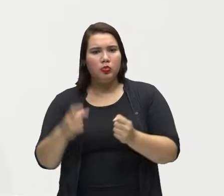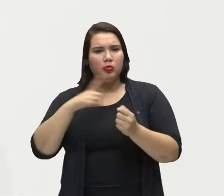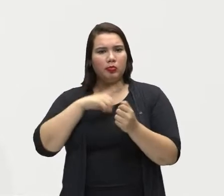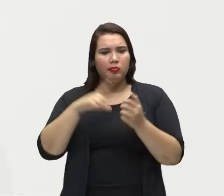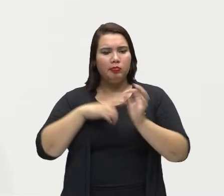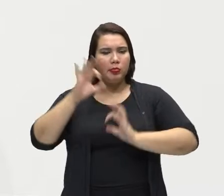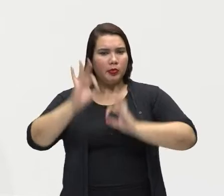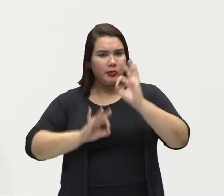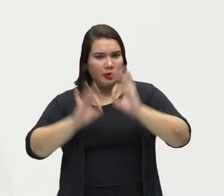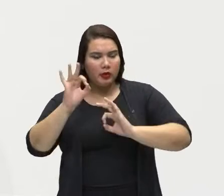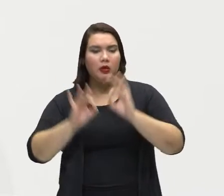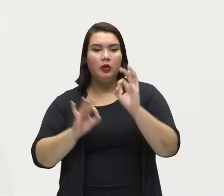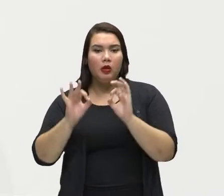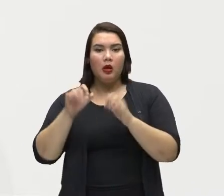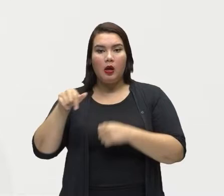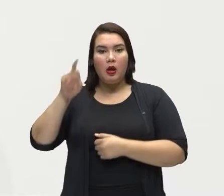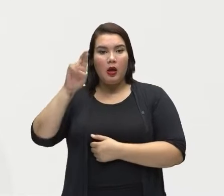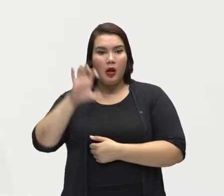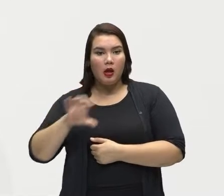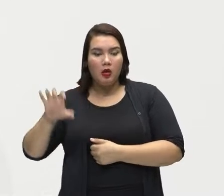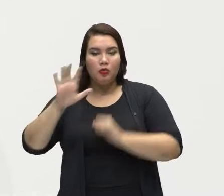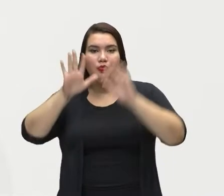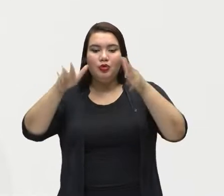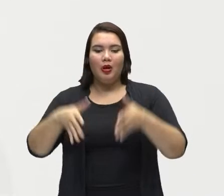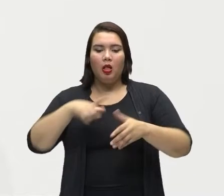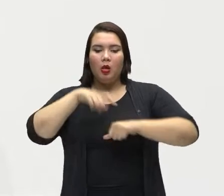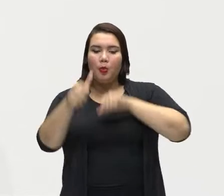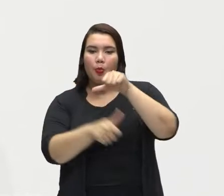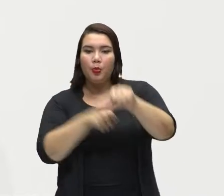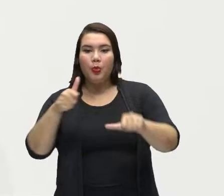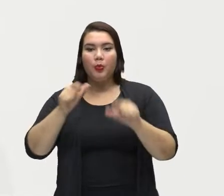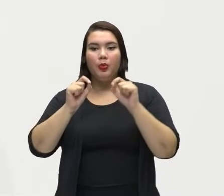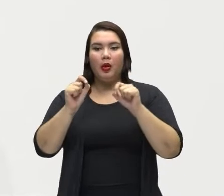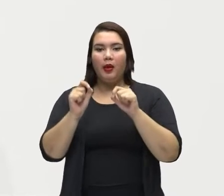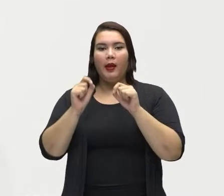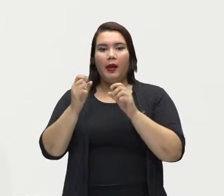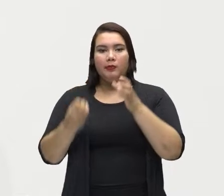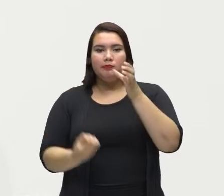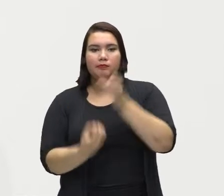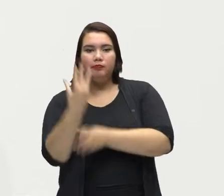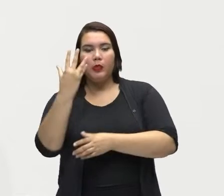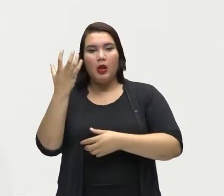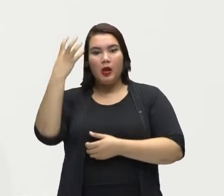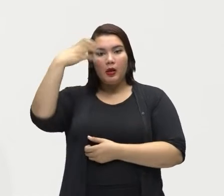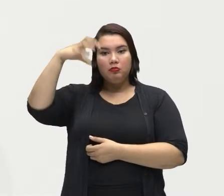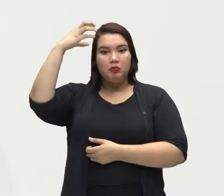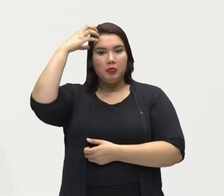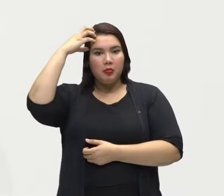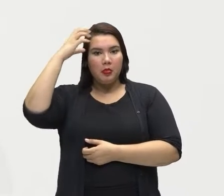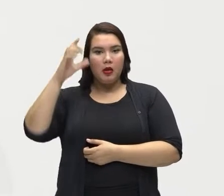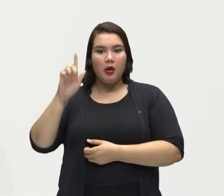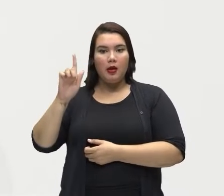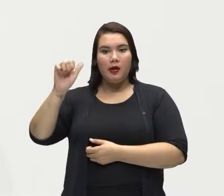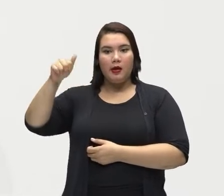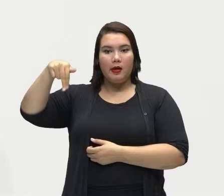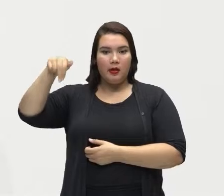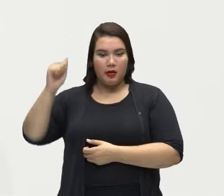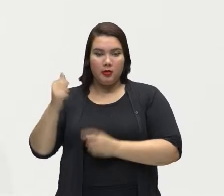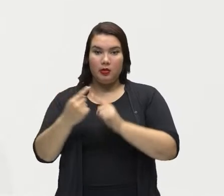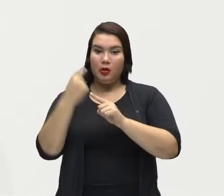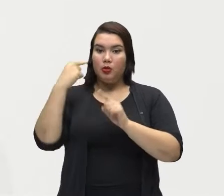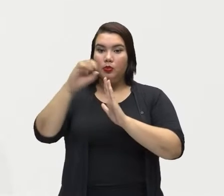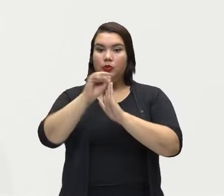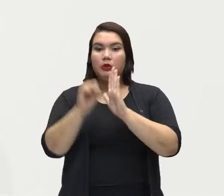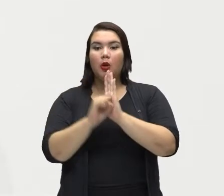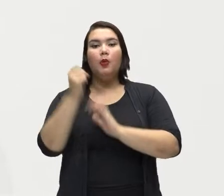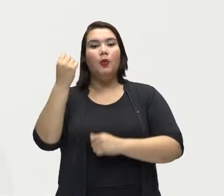unificação, a região já havia se tornado aí o grande império de Gana, tá? Lá no século VIII, Gana já tinha